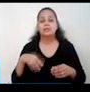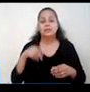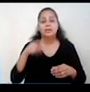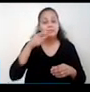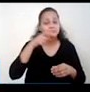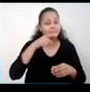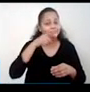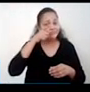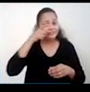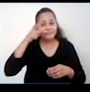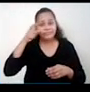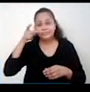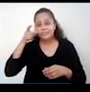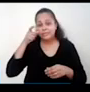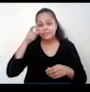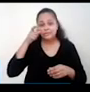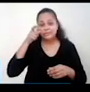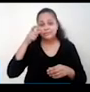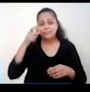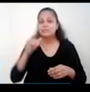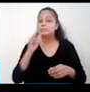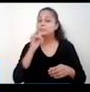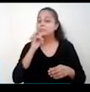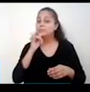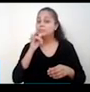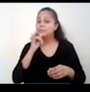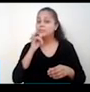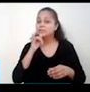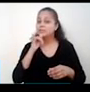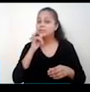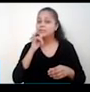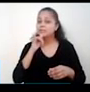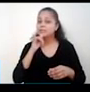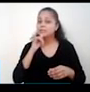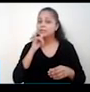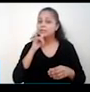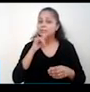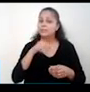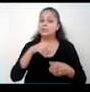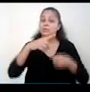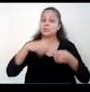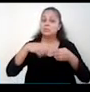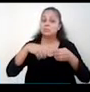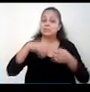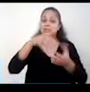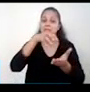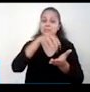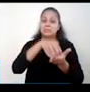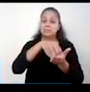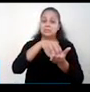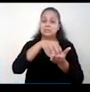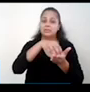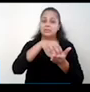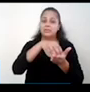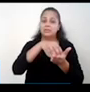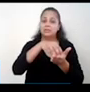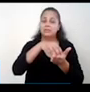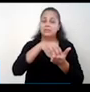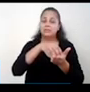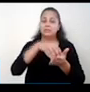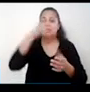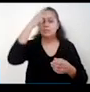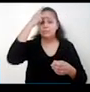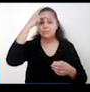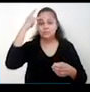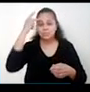essa questão da desigualdade. Nós podemos, por exemplo, andando por um centro urbano, numa região central, nós podemos verificar pessoas de diversas